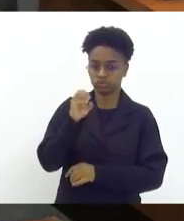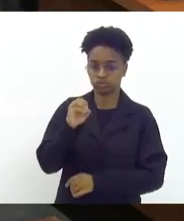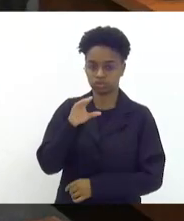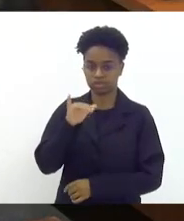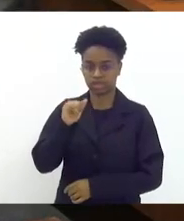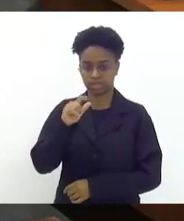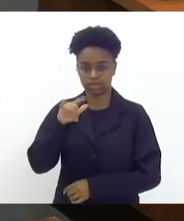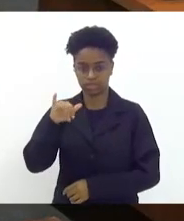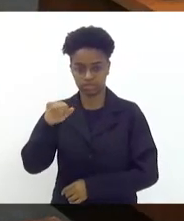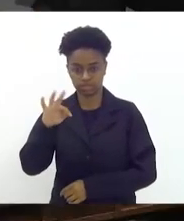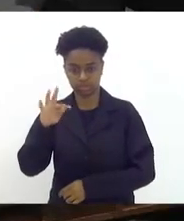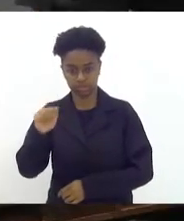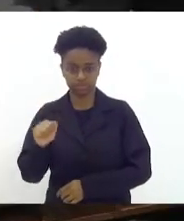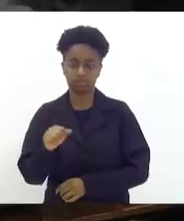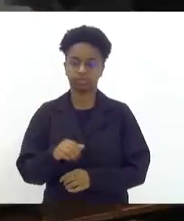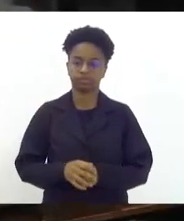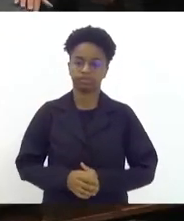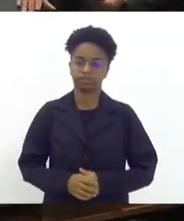os nossos estudantes